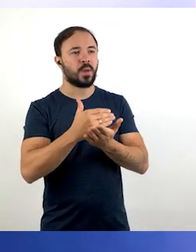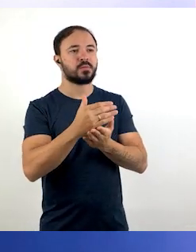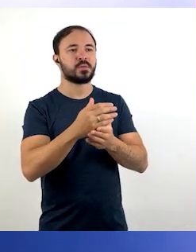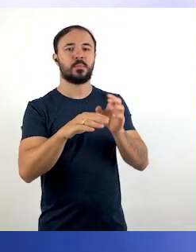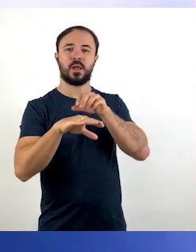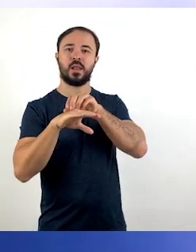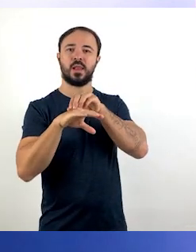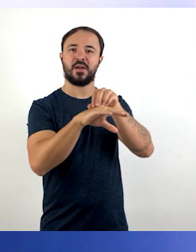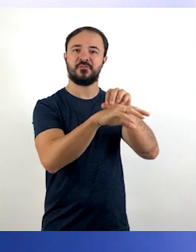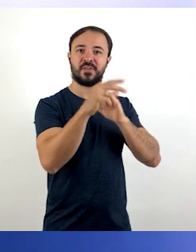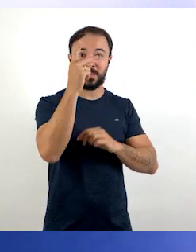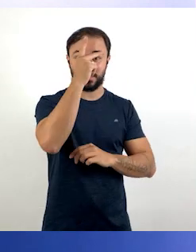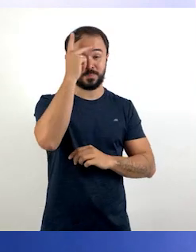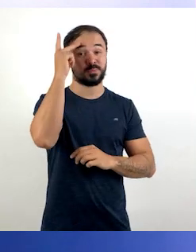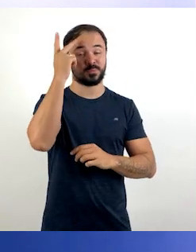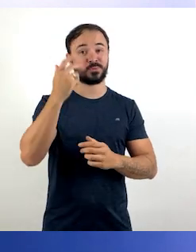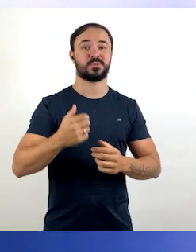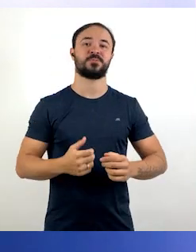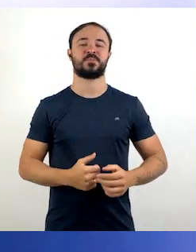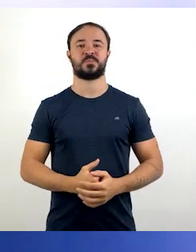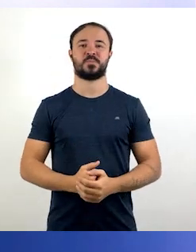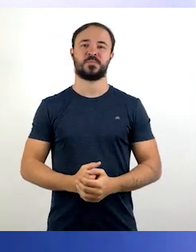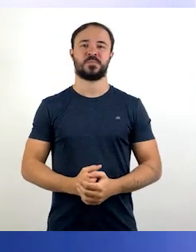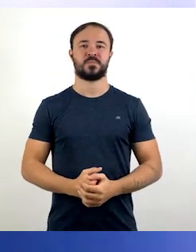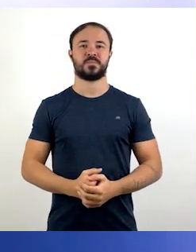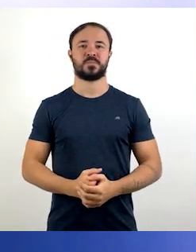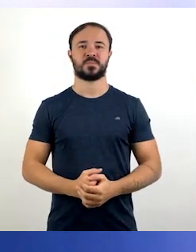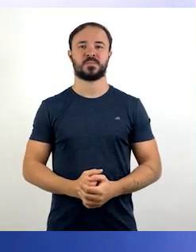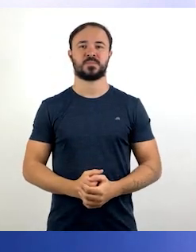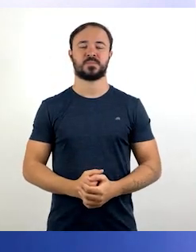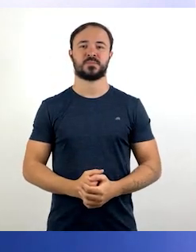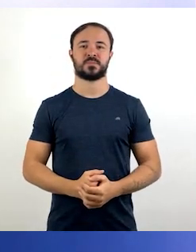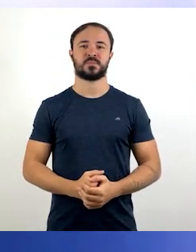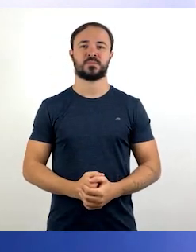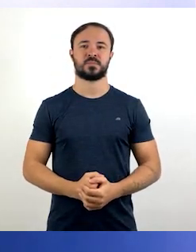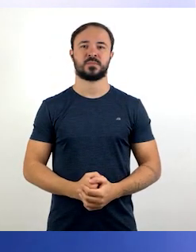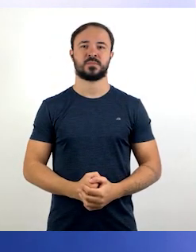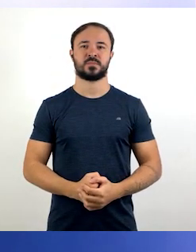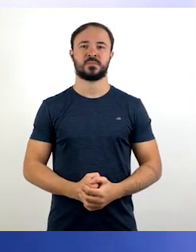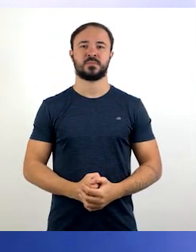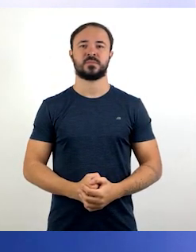o tempo de espera, o tempo de deslocamento.